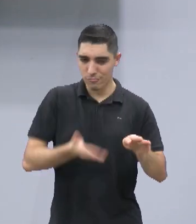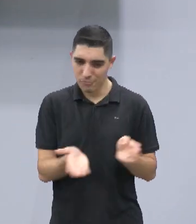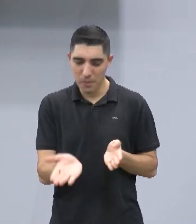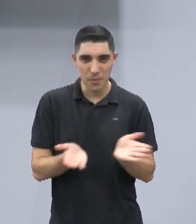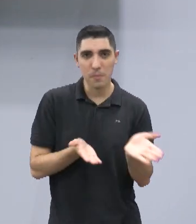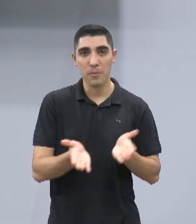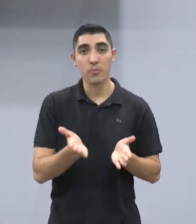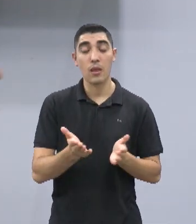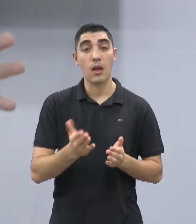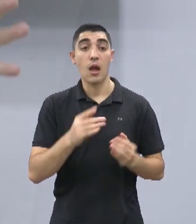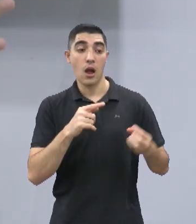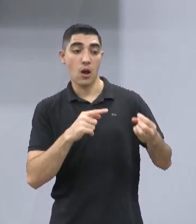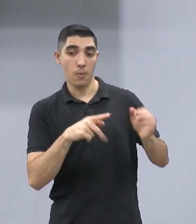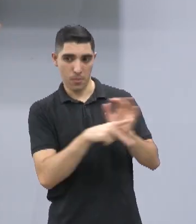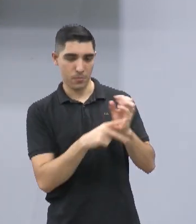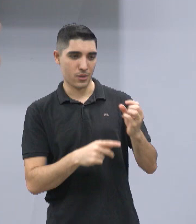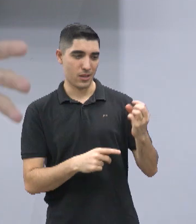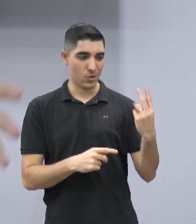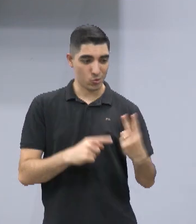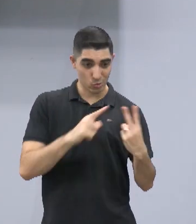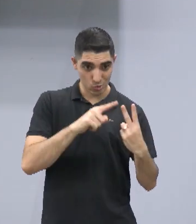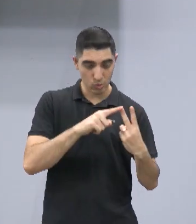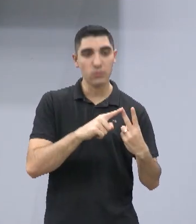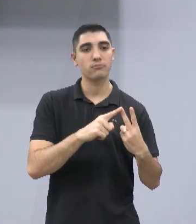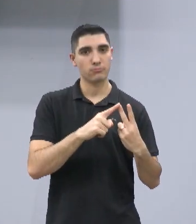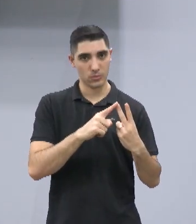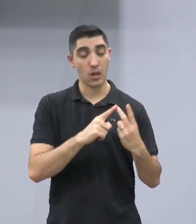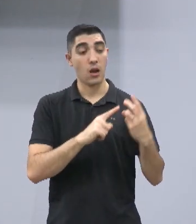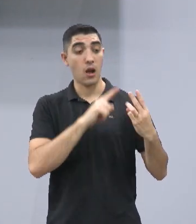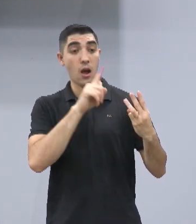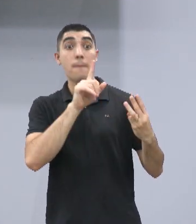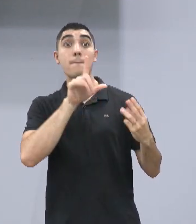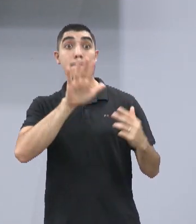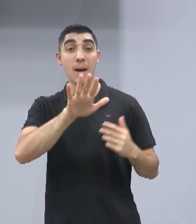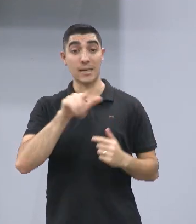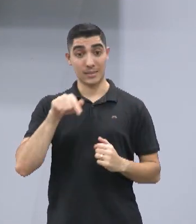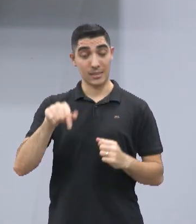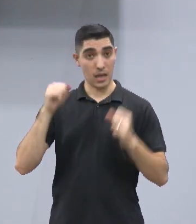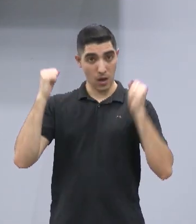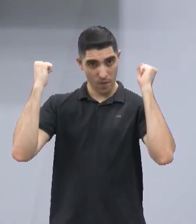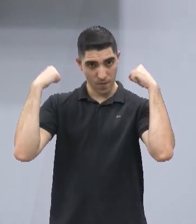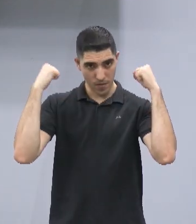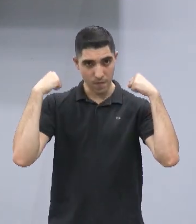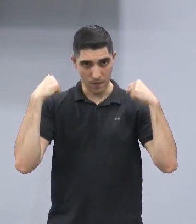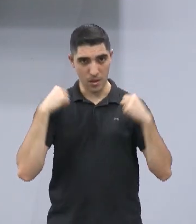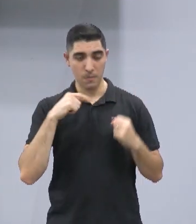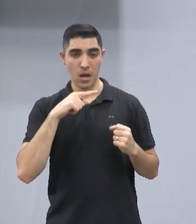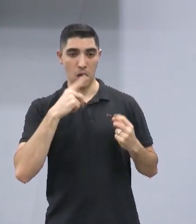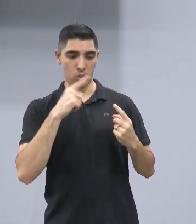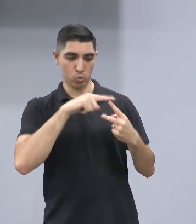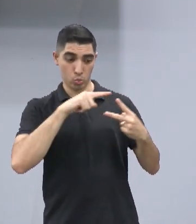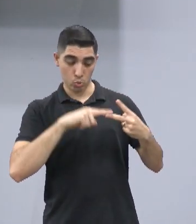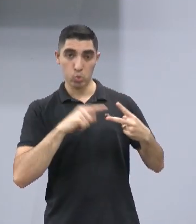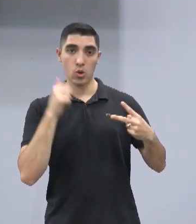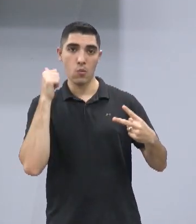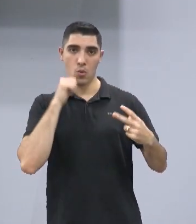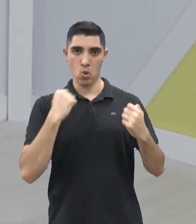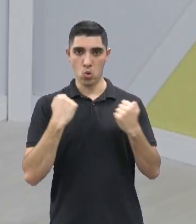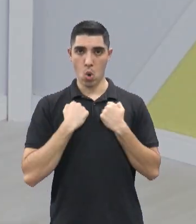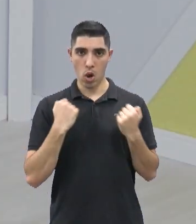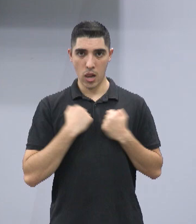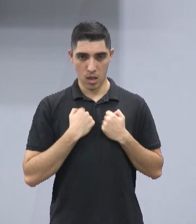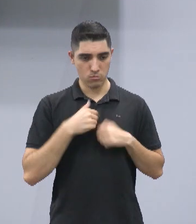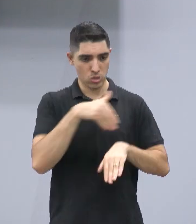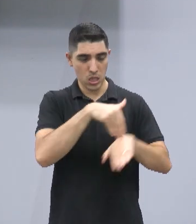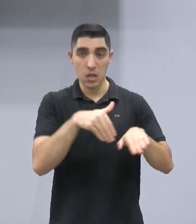segundo gol foi com a goleira linha, mas as duas goleiras, de fato, do Femali, elas jogam como goleira linha. Então, elas jogam com 5 na... Porque é uma grande arma,